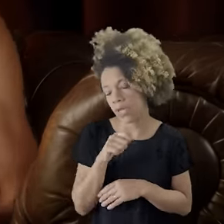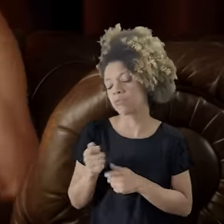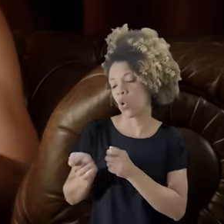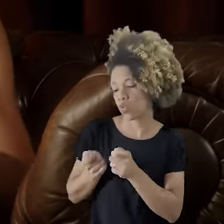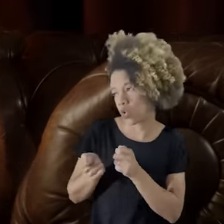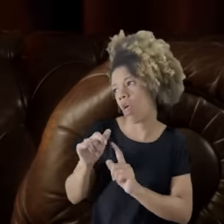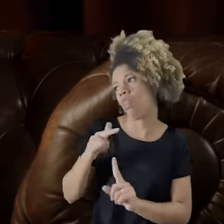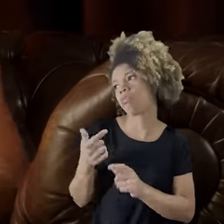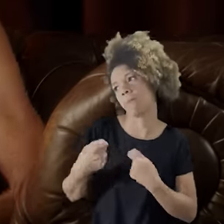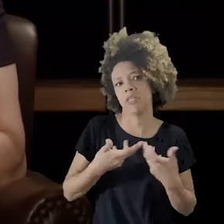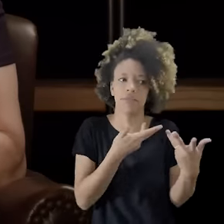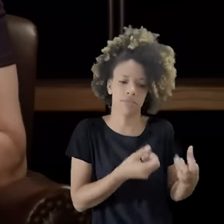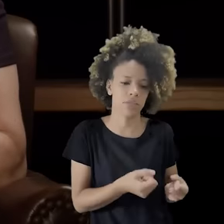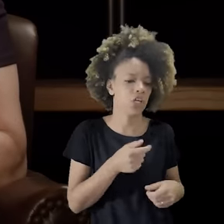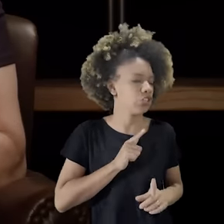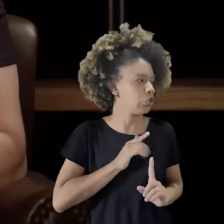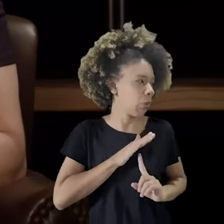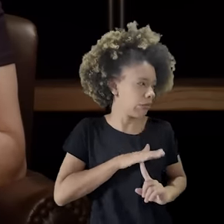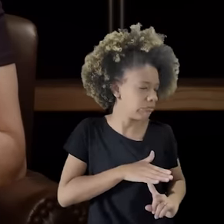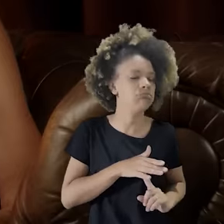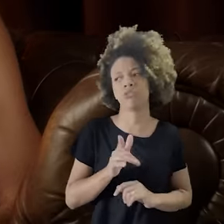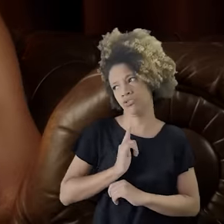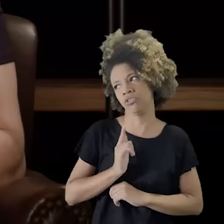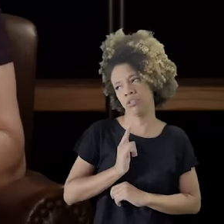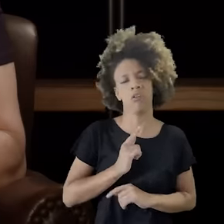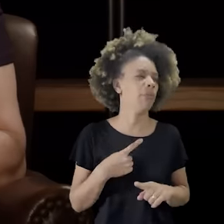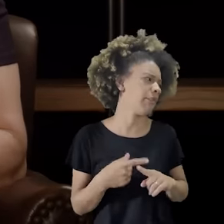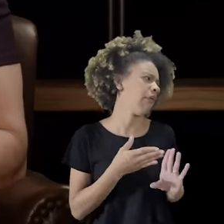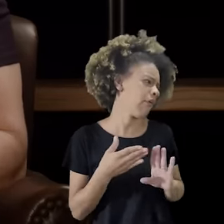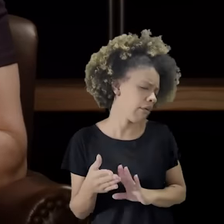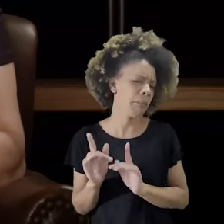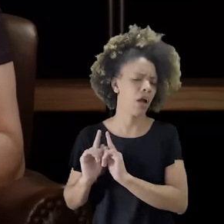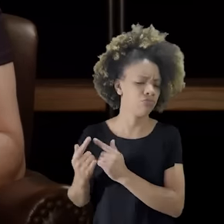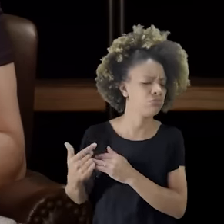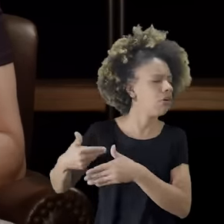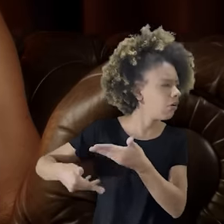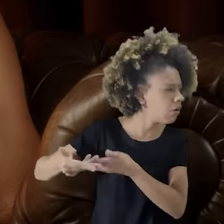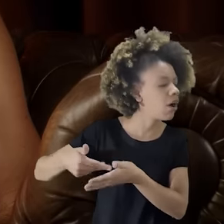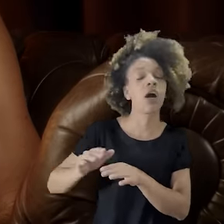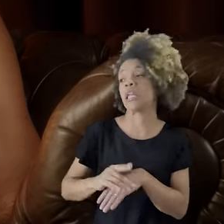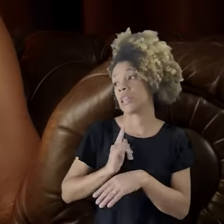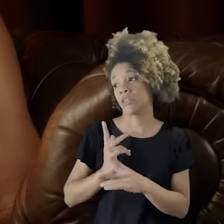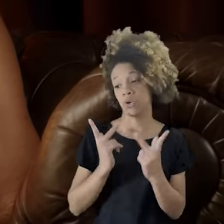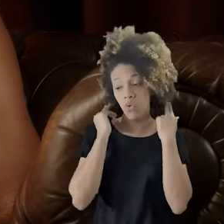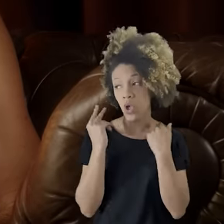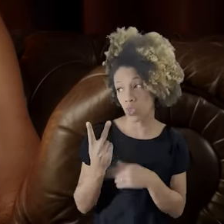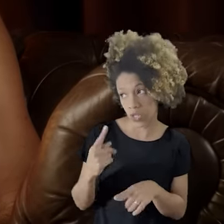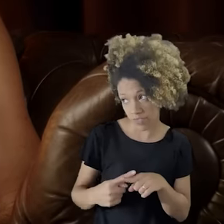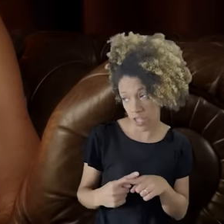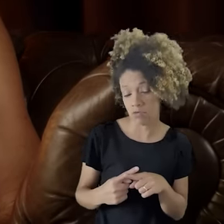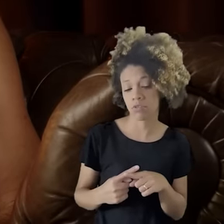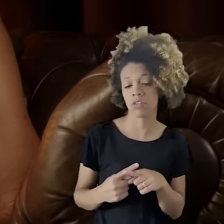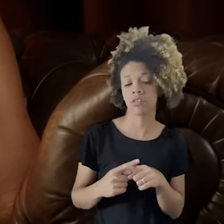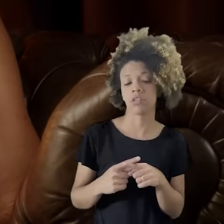tava ali do meu lado então eu tinha que seguir uma repressãozinha até porque da época geração E aí ela me fez cortar o cabelo duas